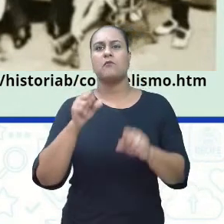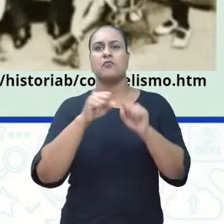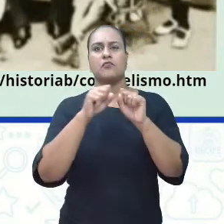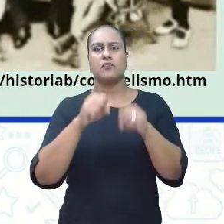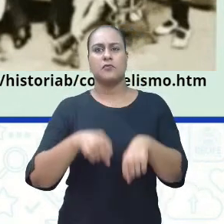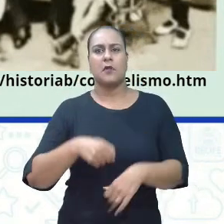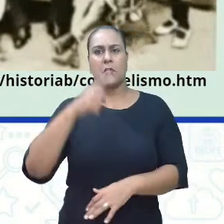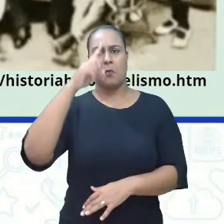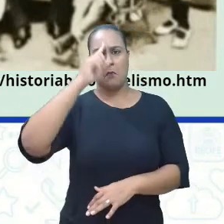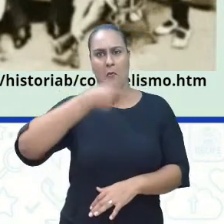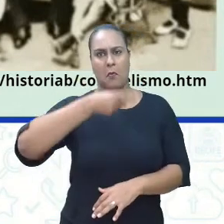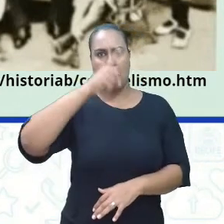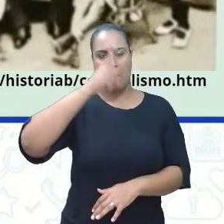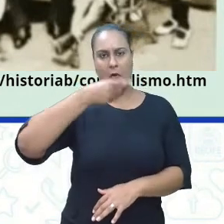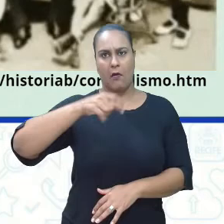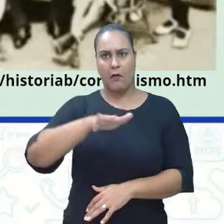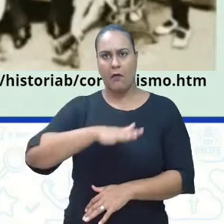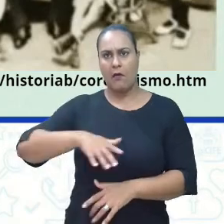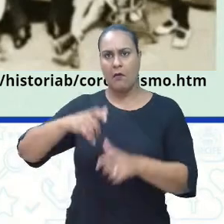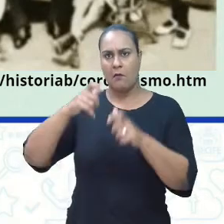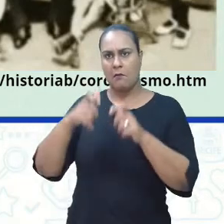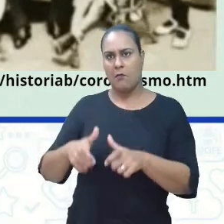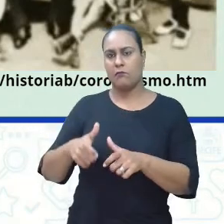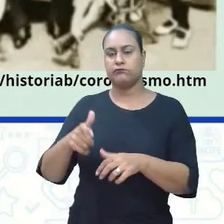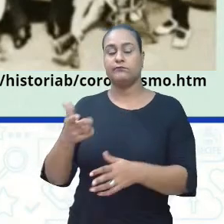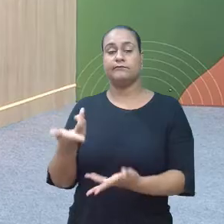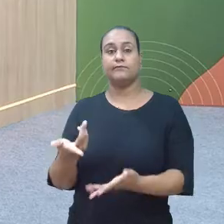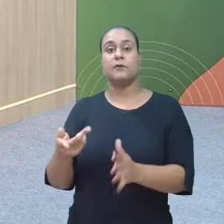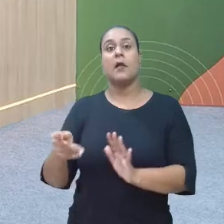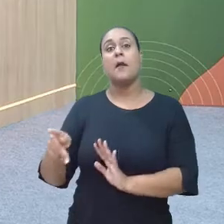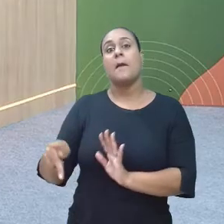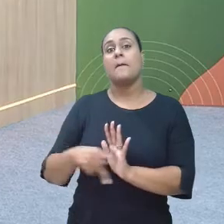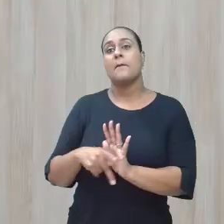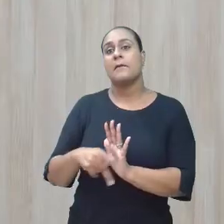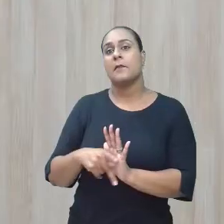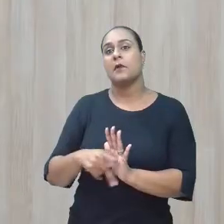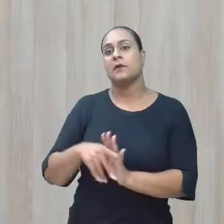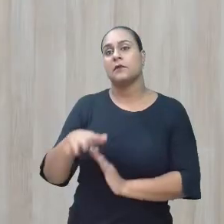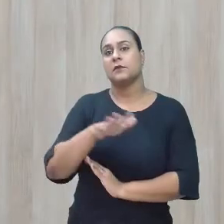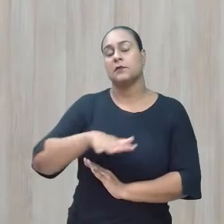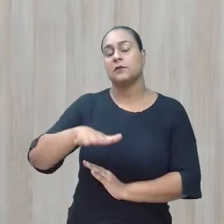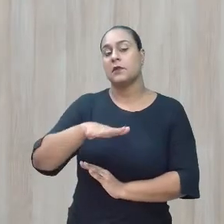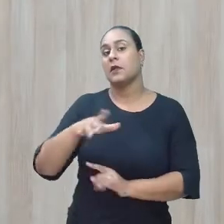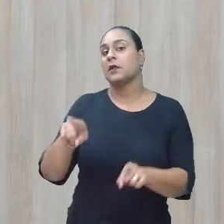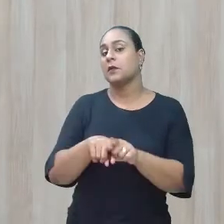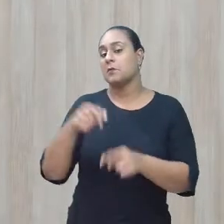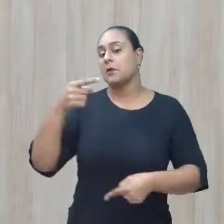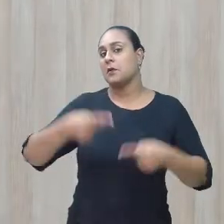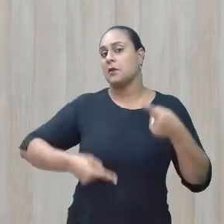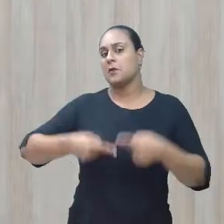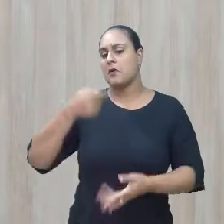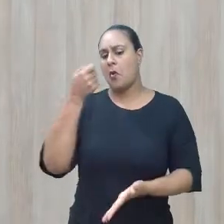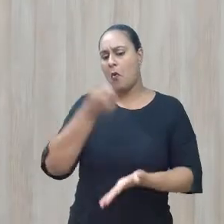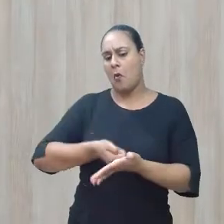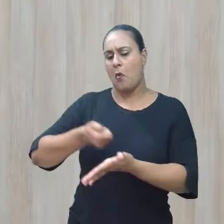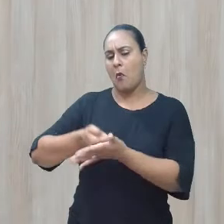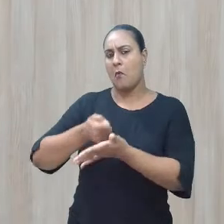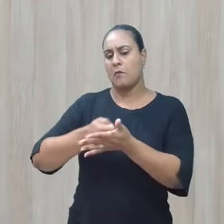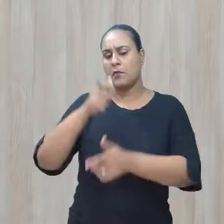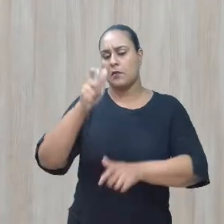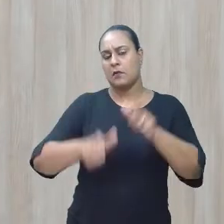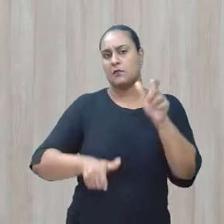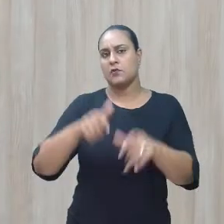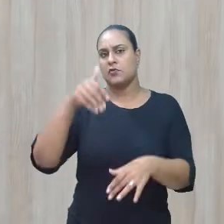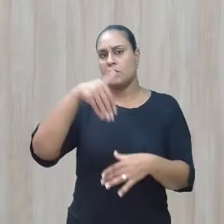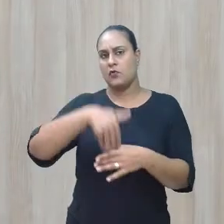agentes locais, sobretudo proprietários de terra, sobre a política, né? Como eu disse para vocês, obrigando as pessoas a votarem em